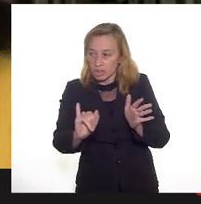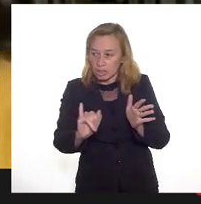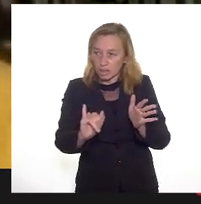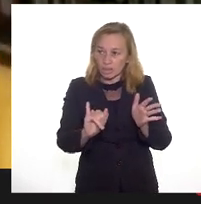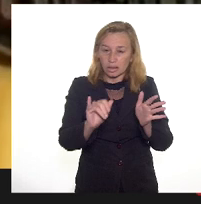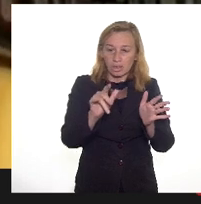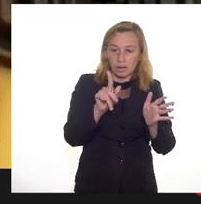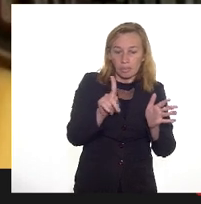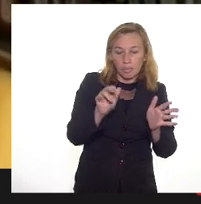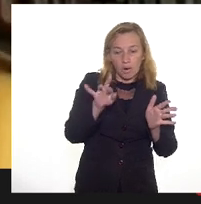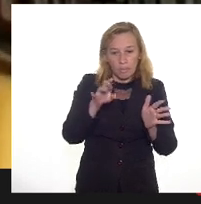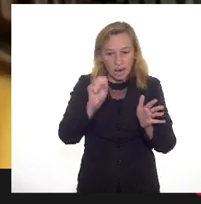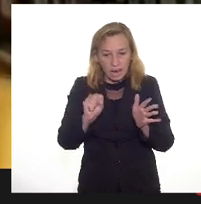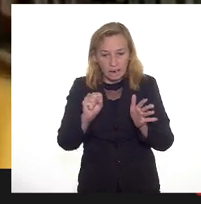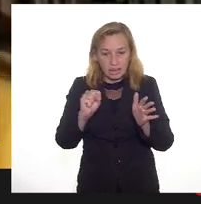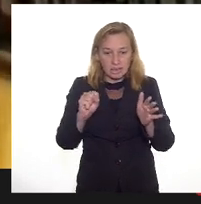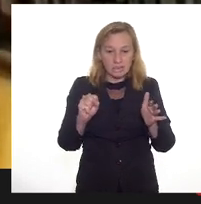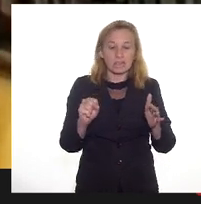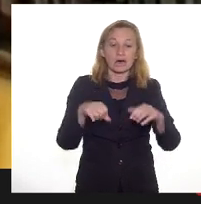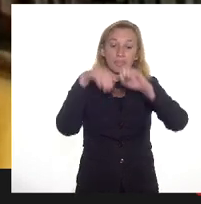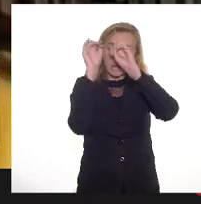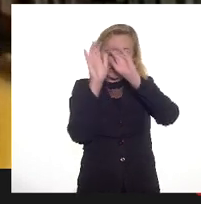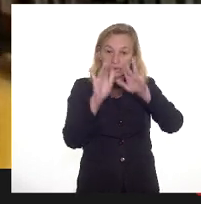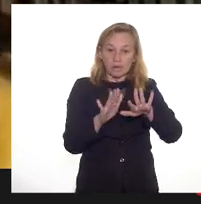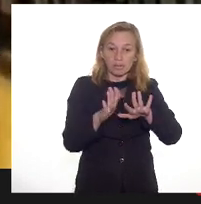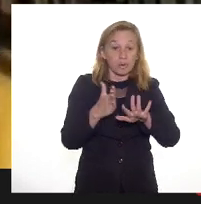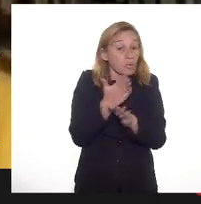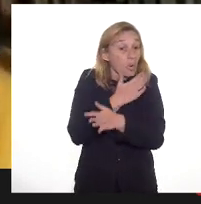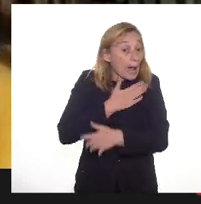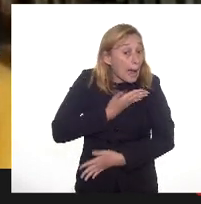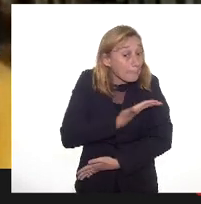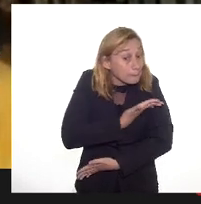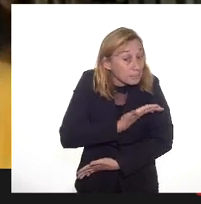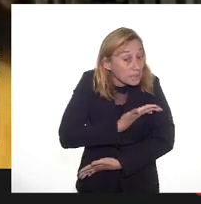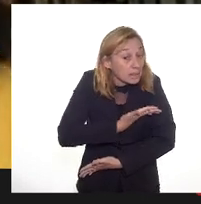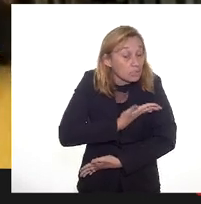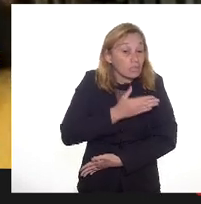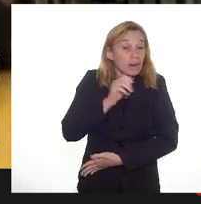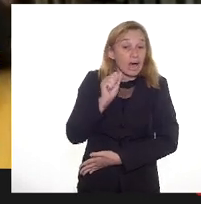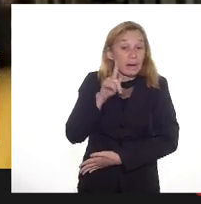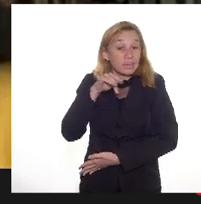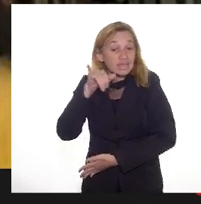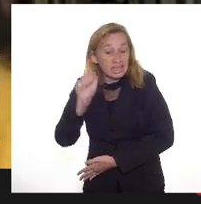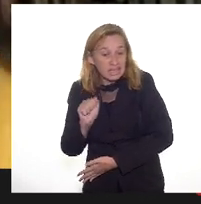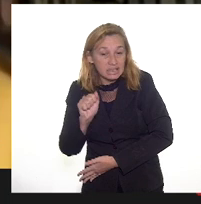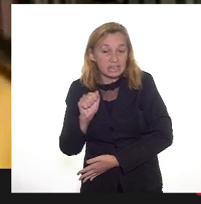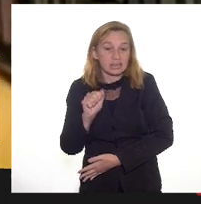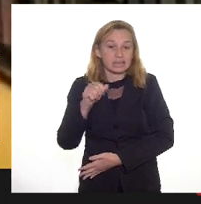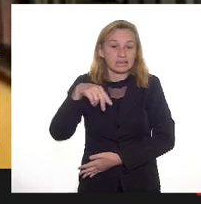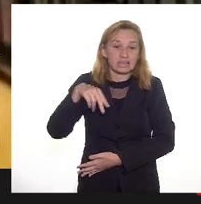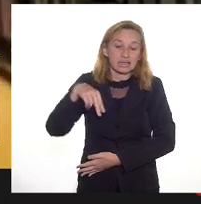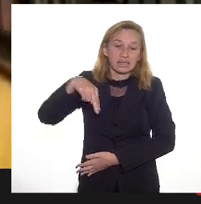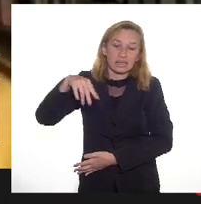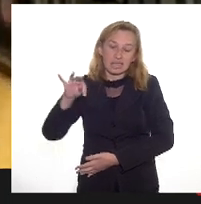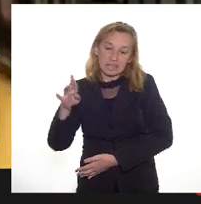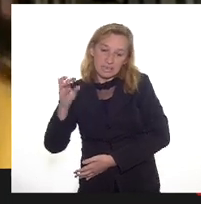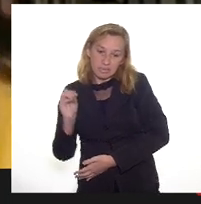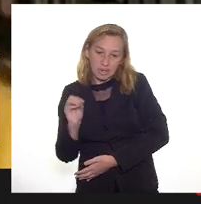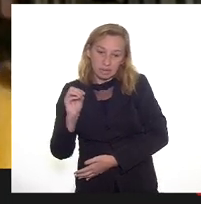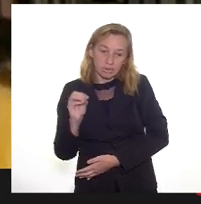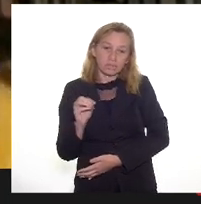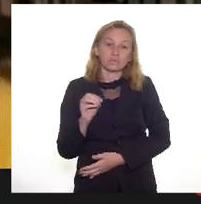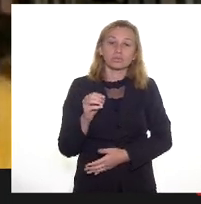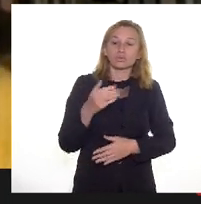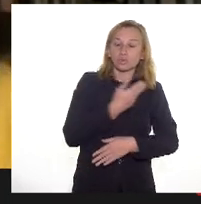abençoado pelo meu grande amigo e saudoso Abdias Nascimento, no primeiro governo de Leonel